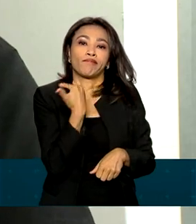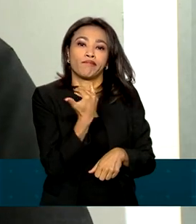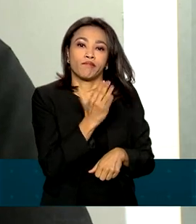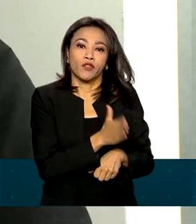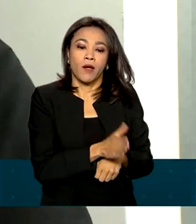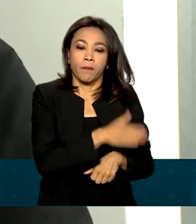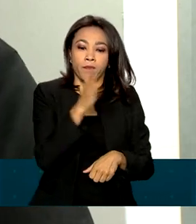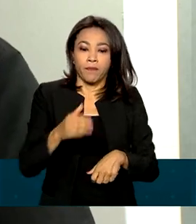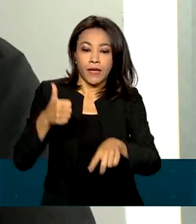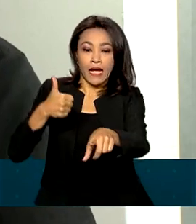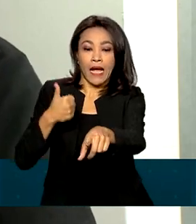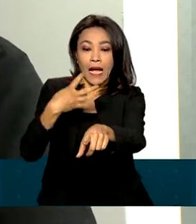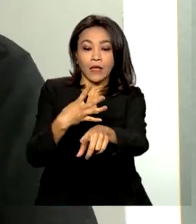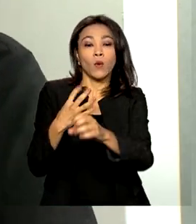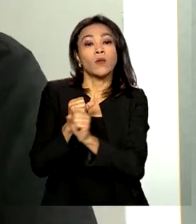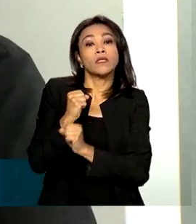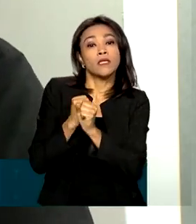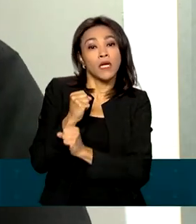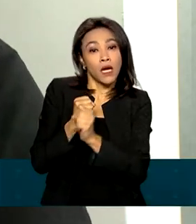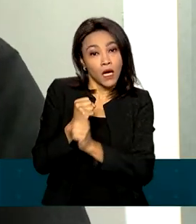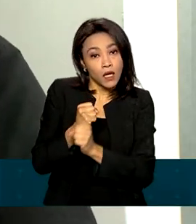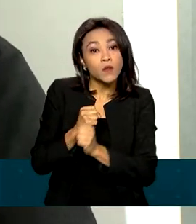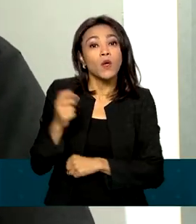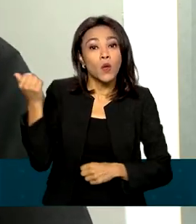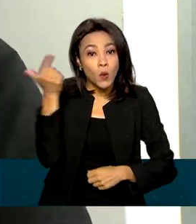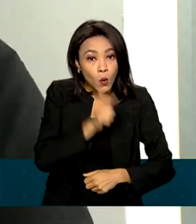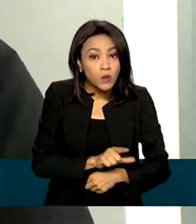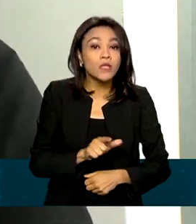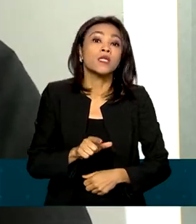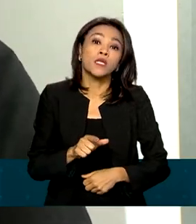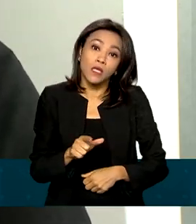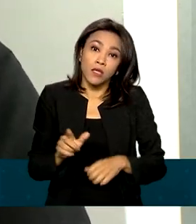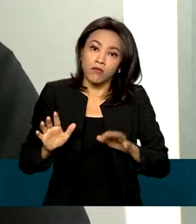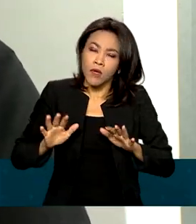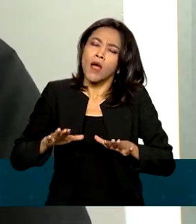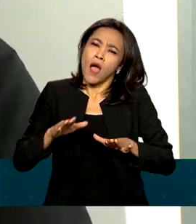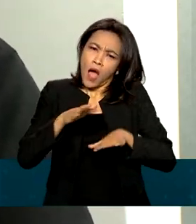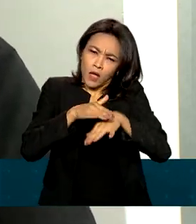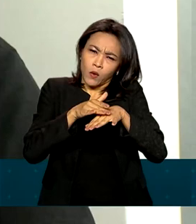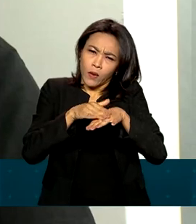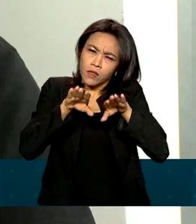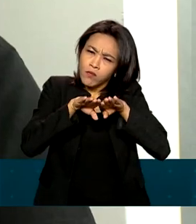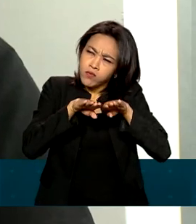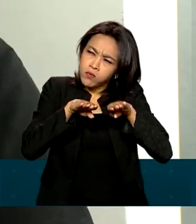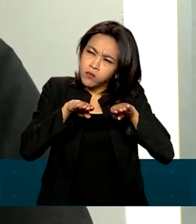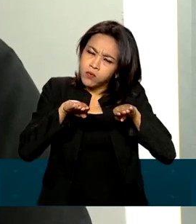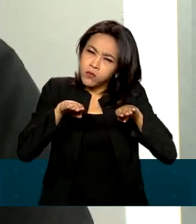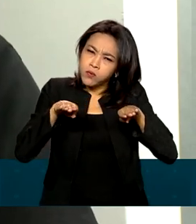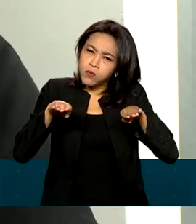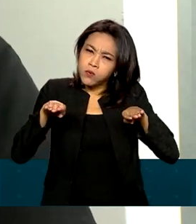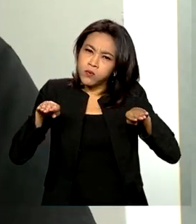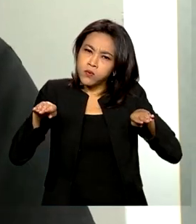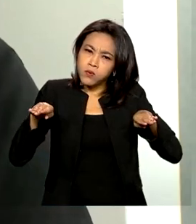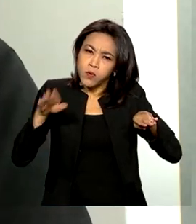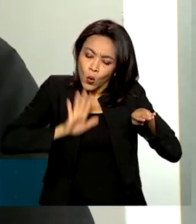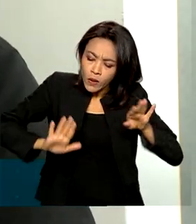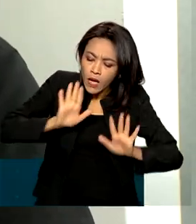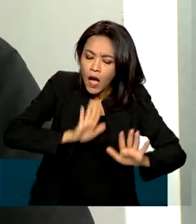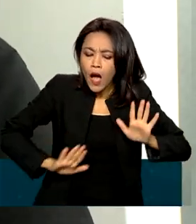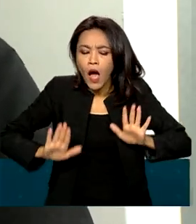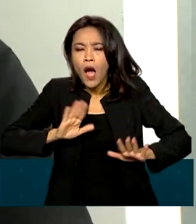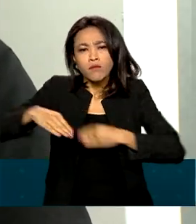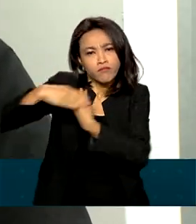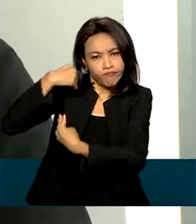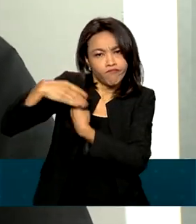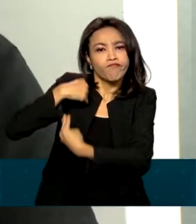Por 14 anos eu consegui manter a doença super estável, só fazendo inalação, tomando os cuidados que os